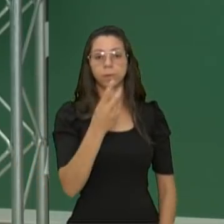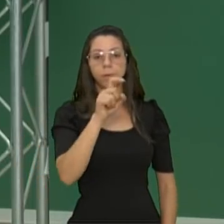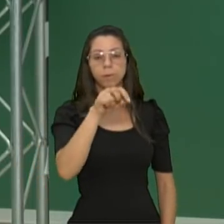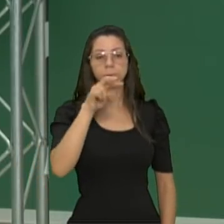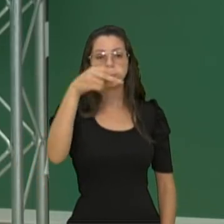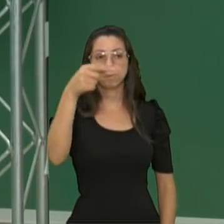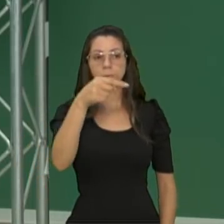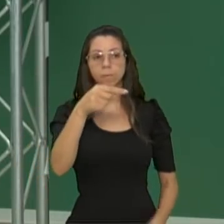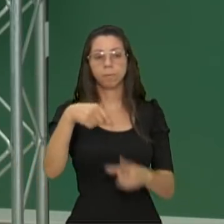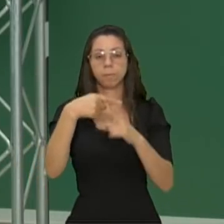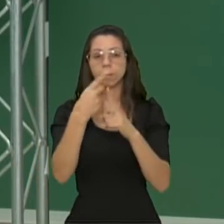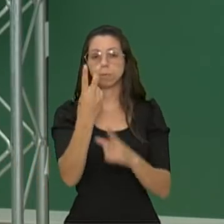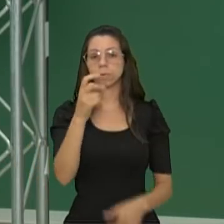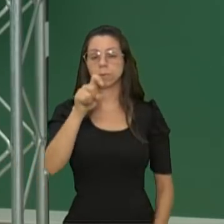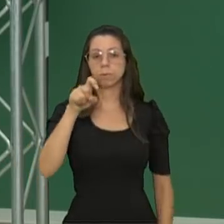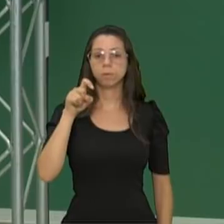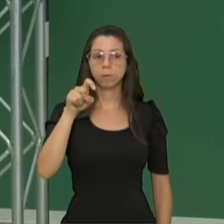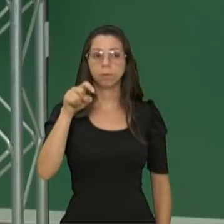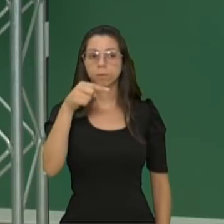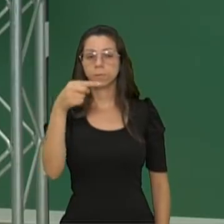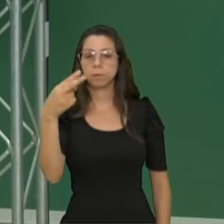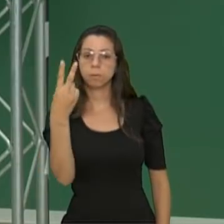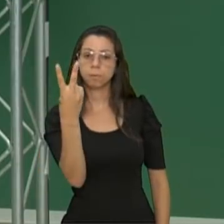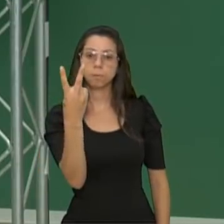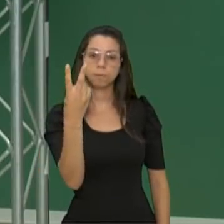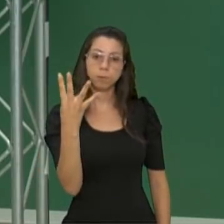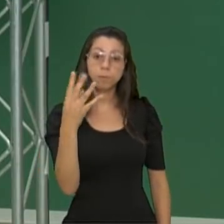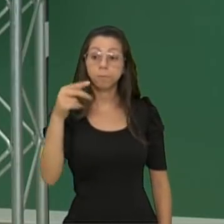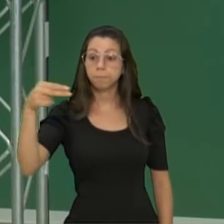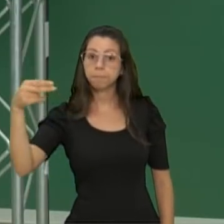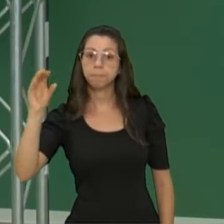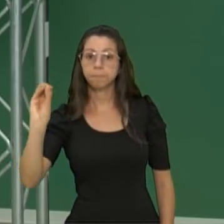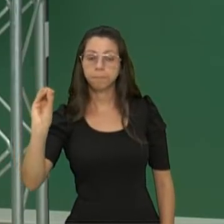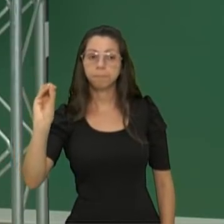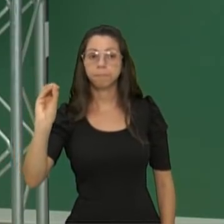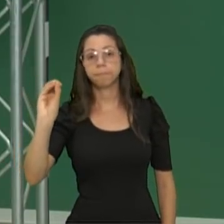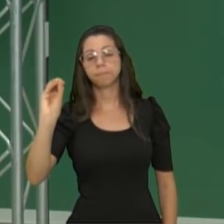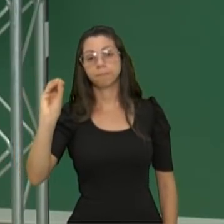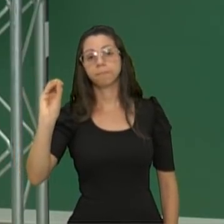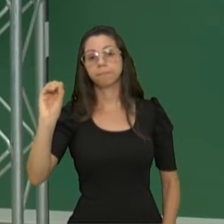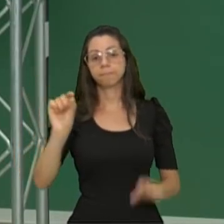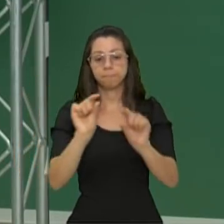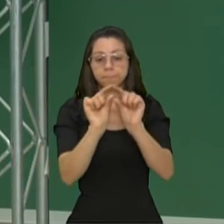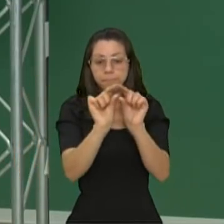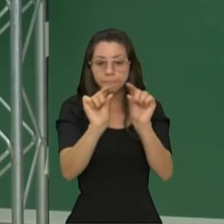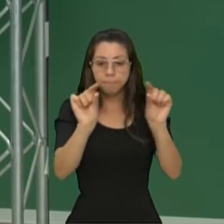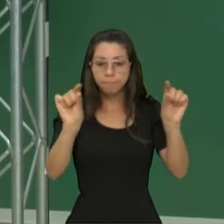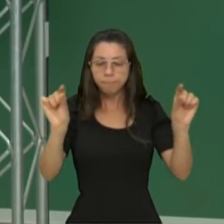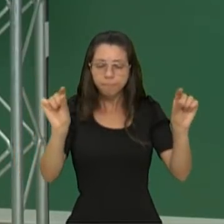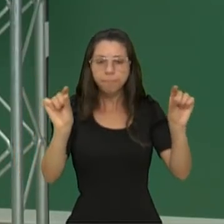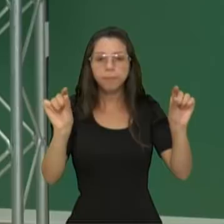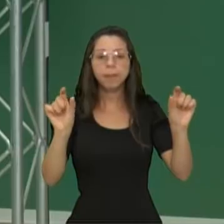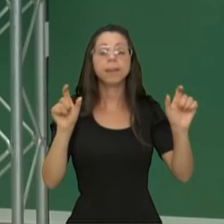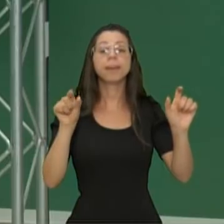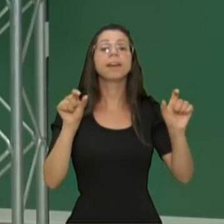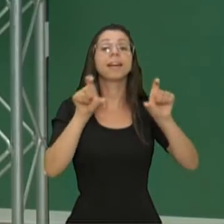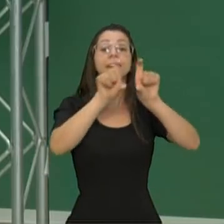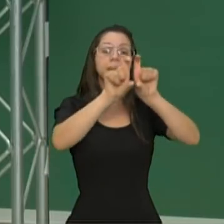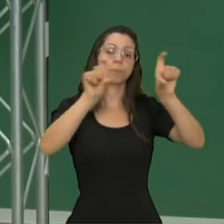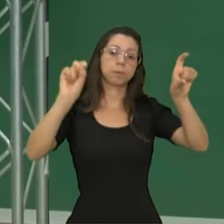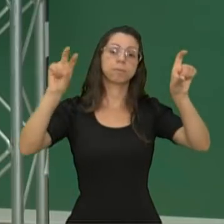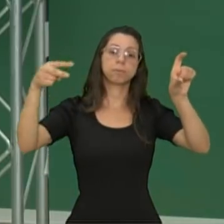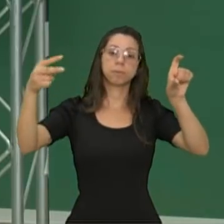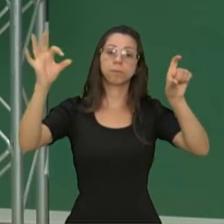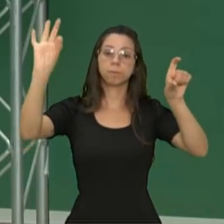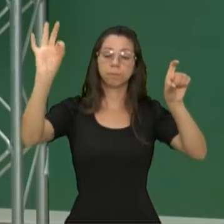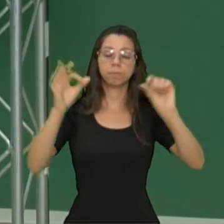2x menos 24 igual a 0. Ok? Cheguei onde? Na minha equação do segundo grau. Agora, o que eu